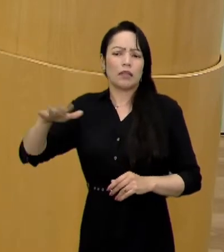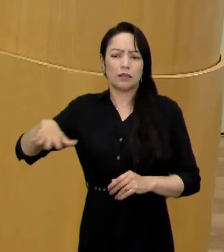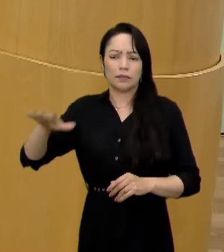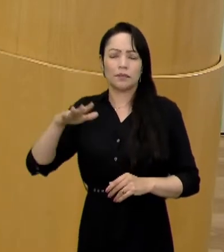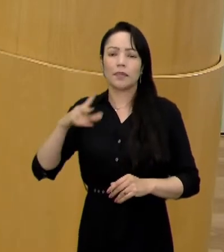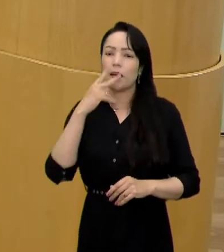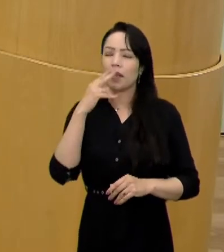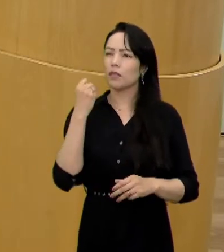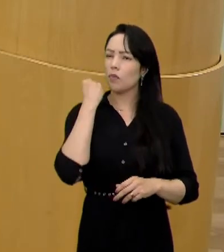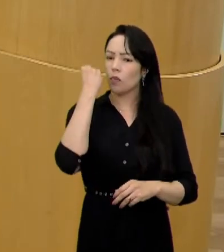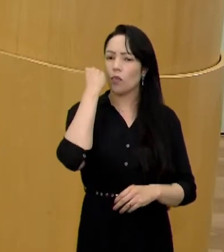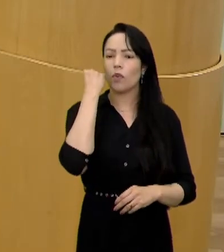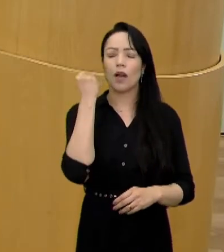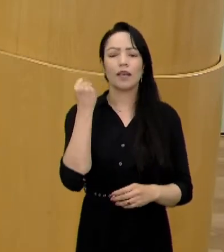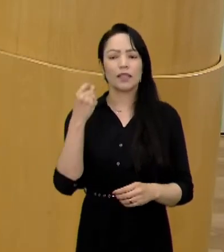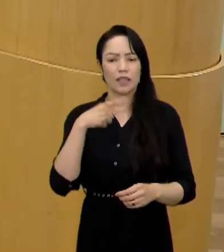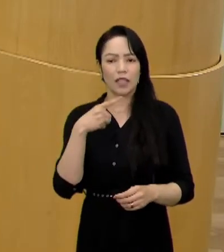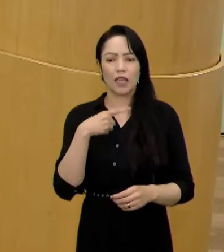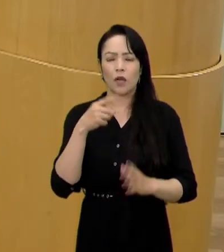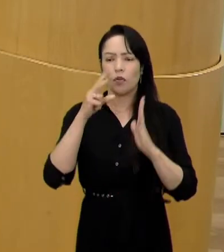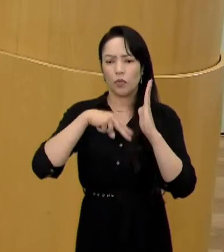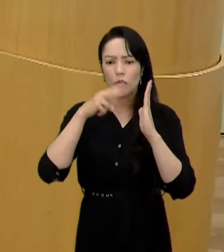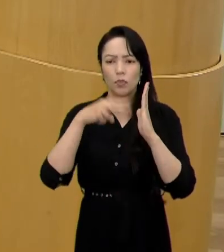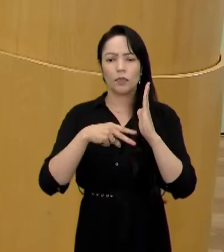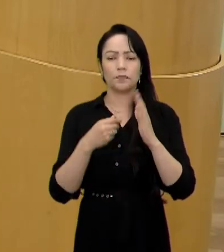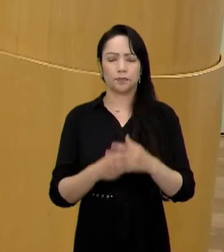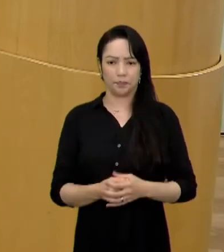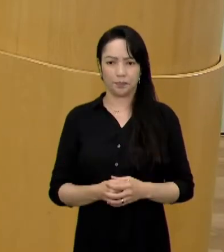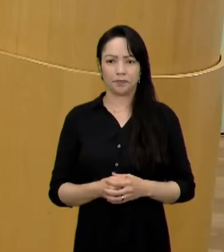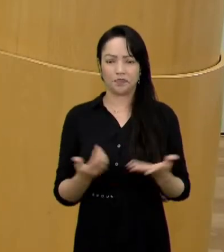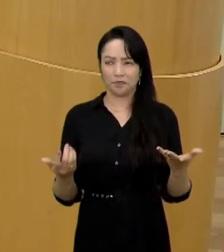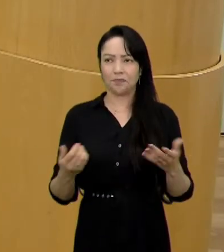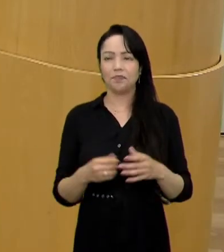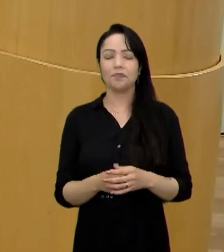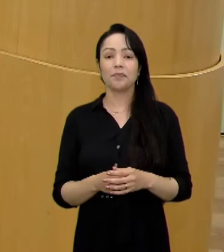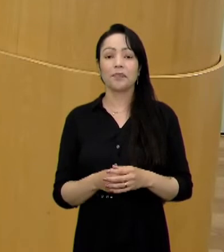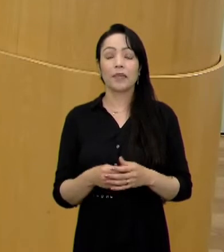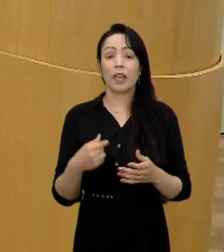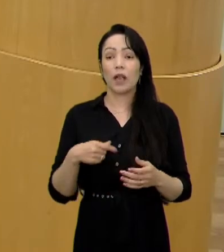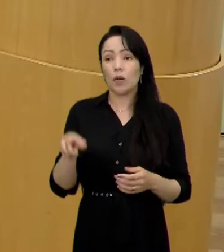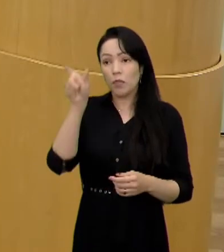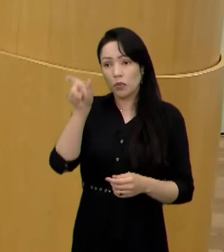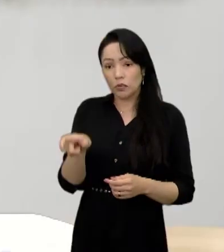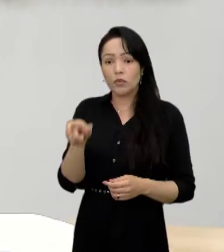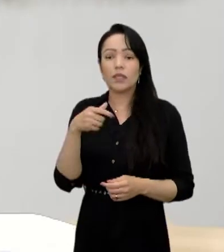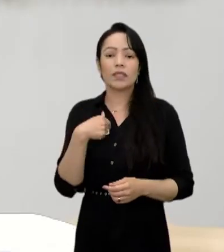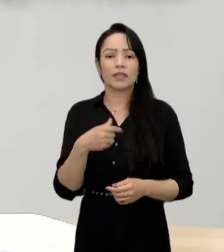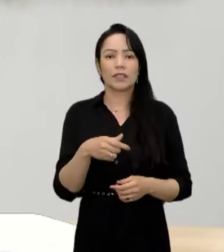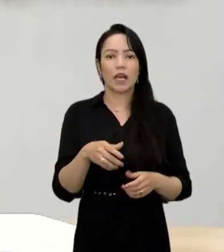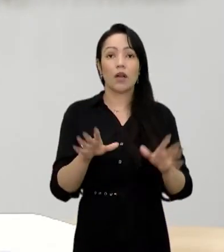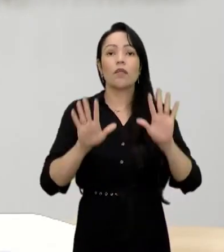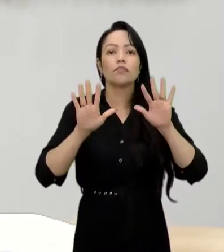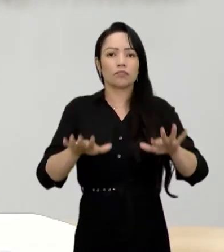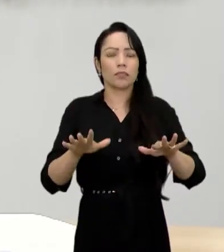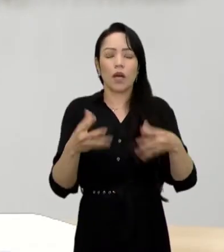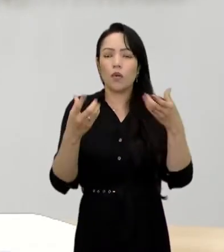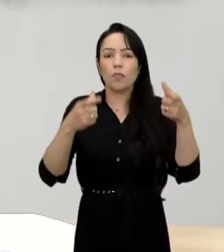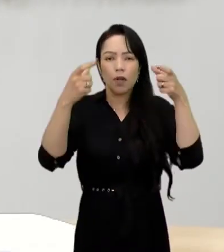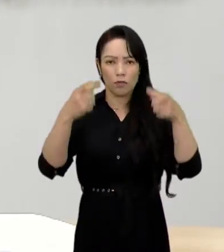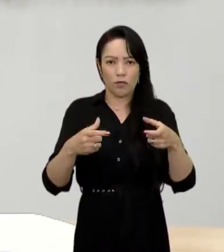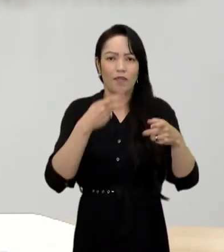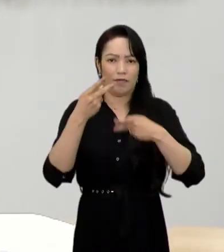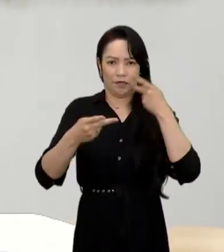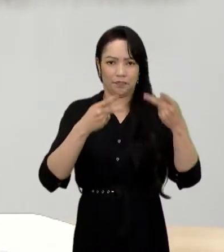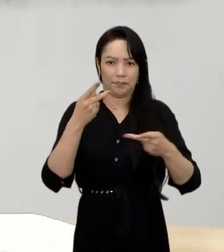uma coisa muito forte aí. Eu vou ler um negócio aqui, uma citação. O sujeito é definido pelo lugar de onde